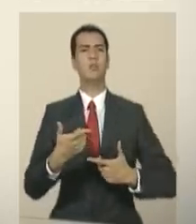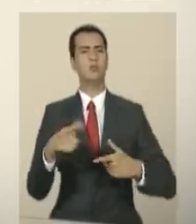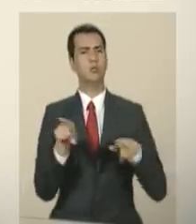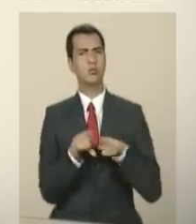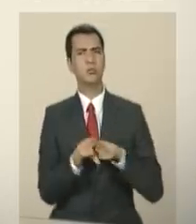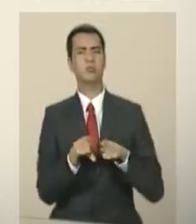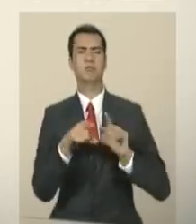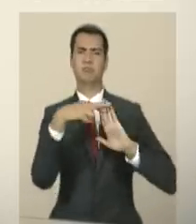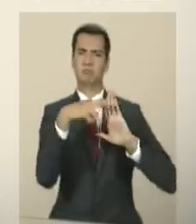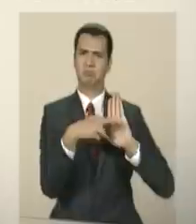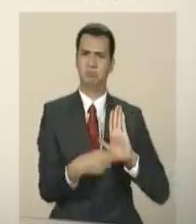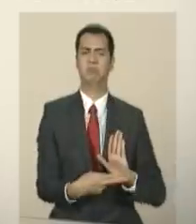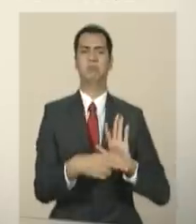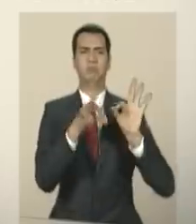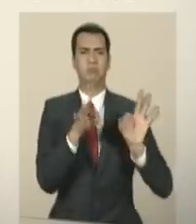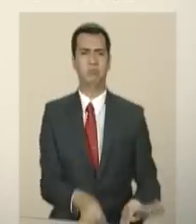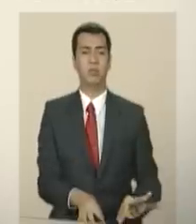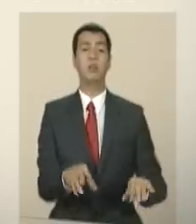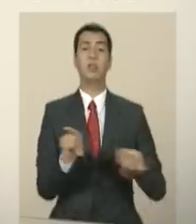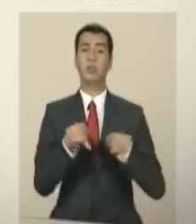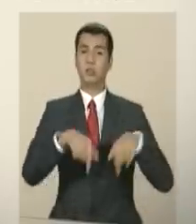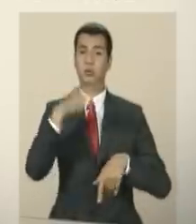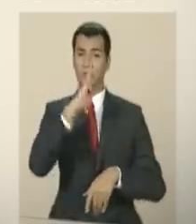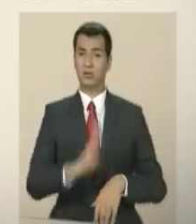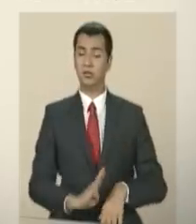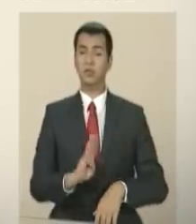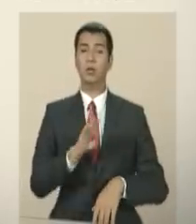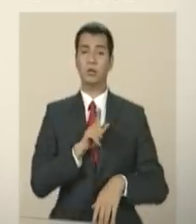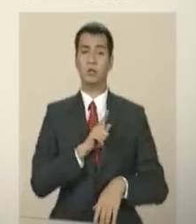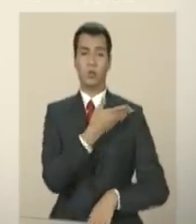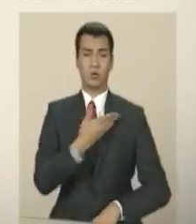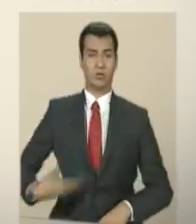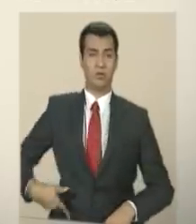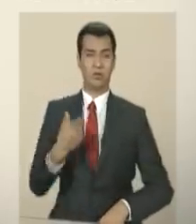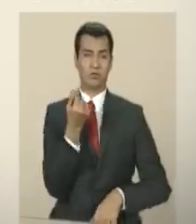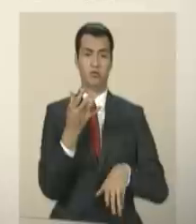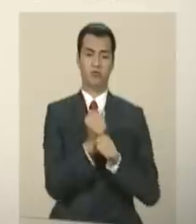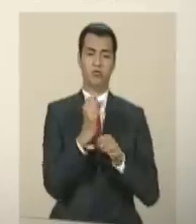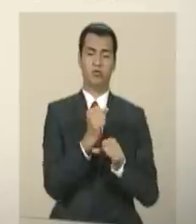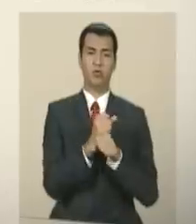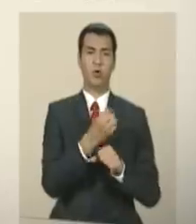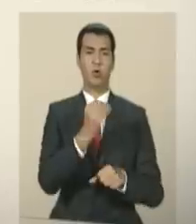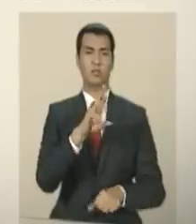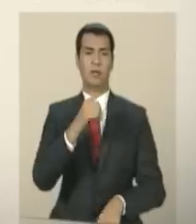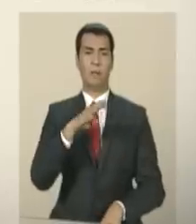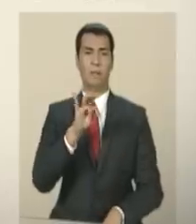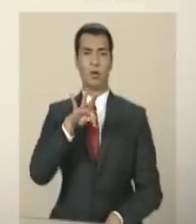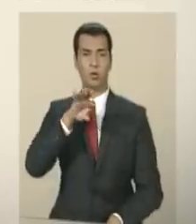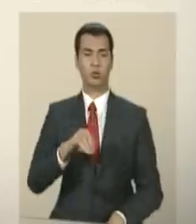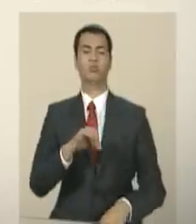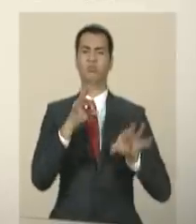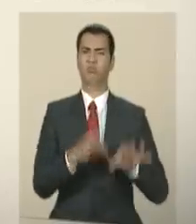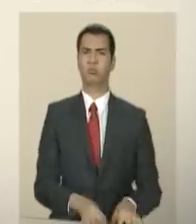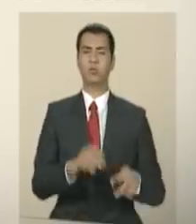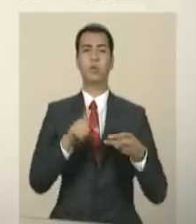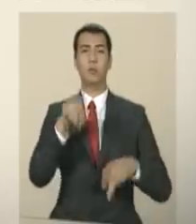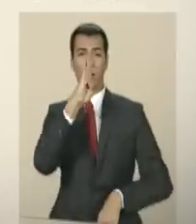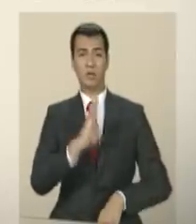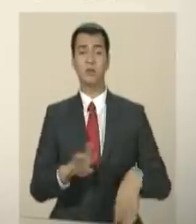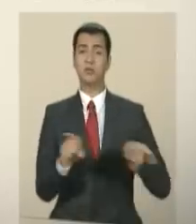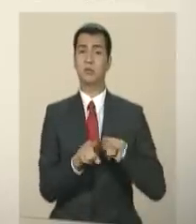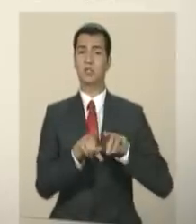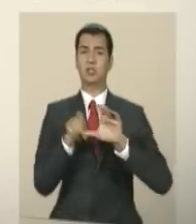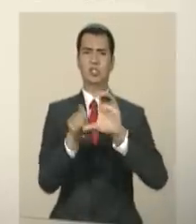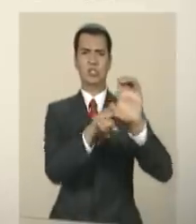regulados o nosso orçamento está equilibrado o Brasil não possui uma dívida elevada pelo